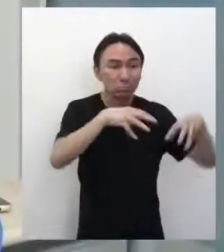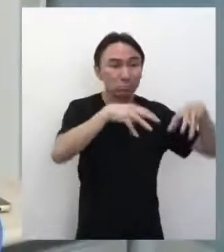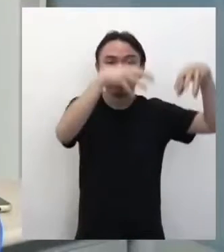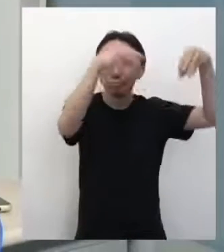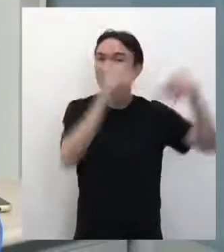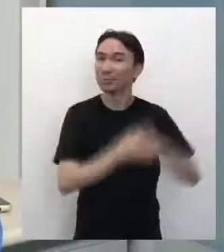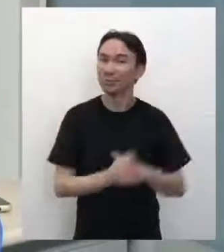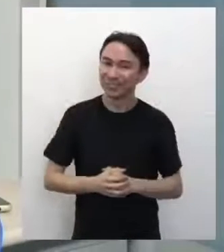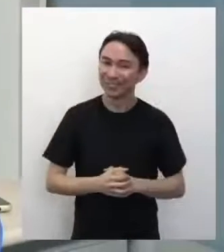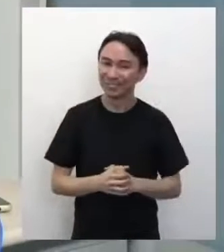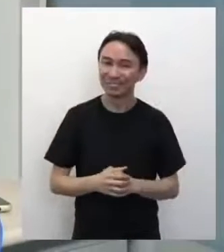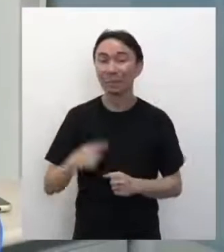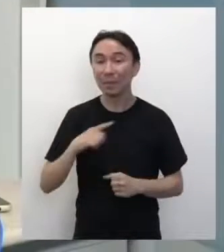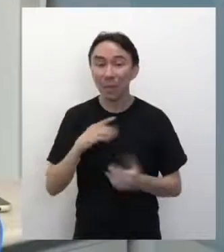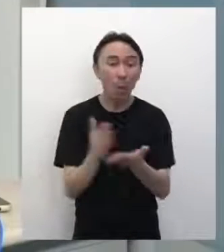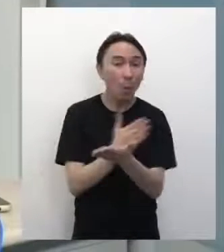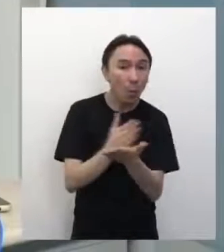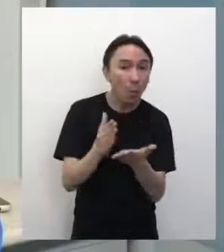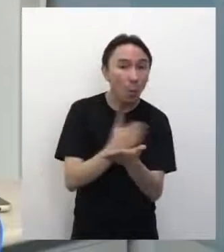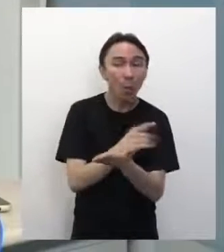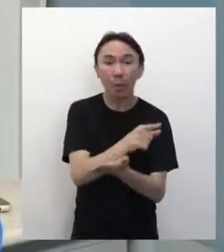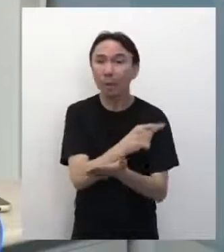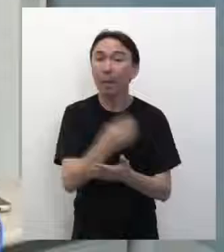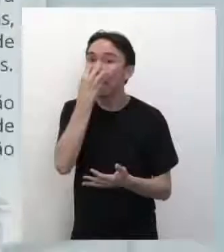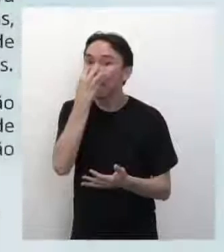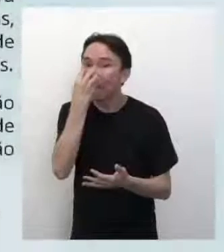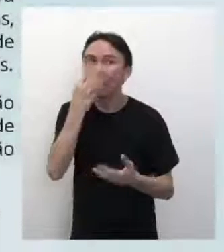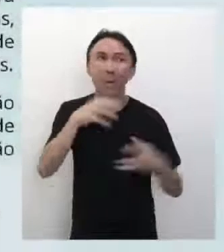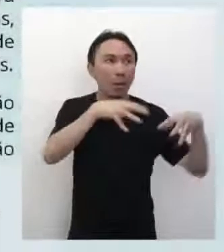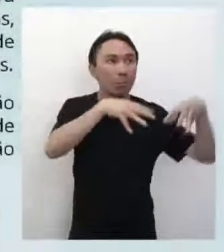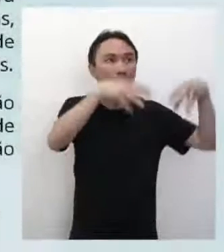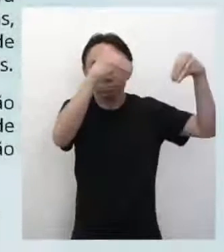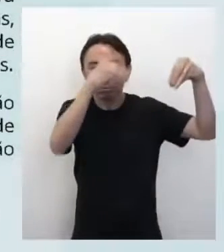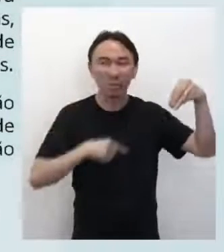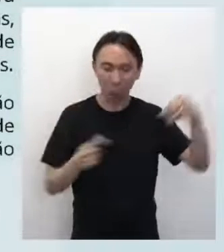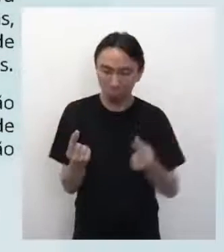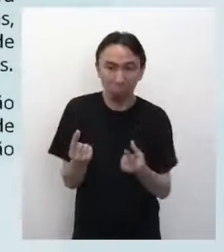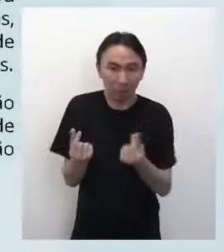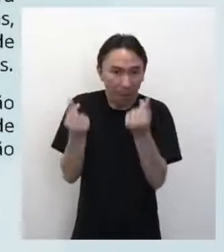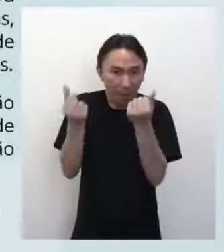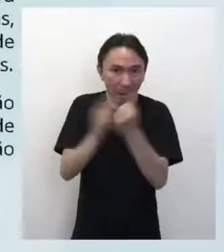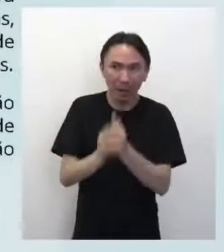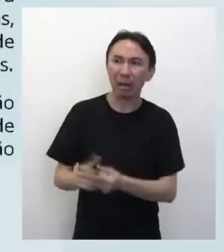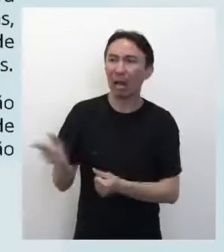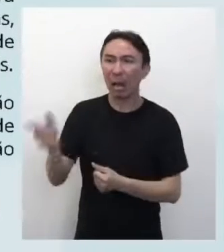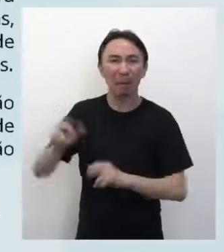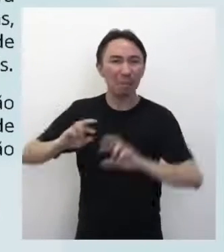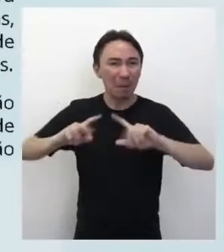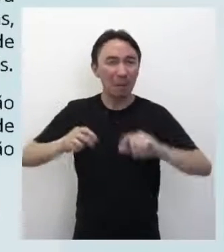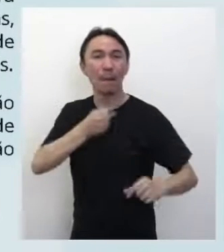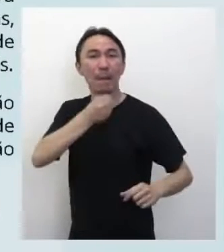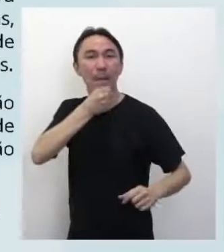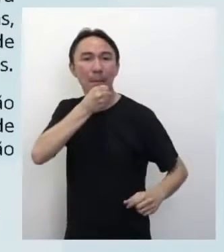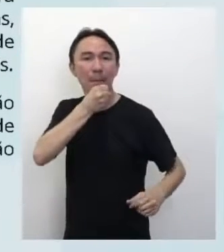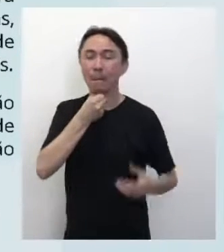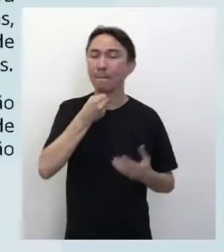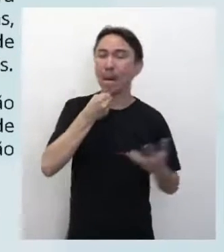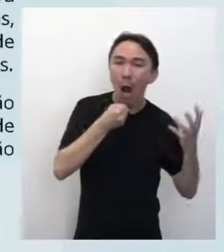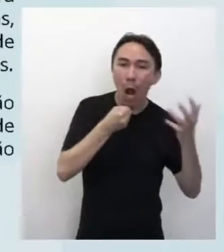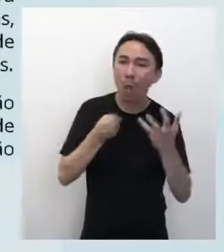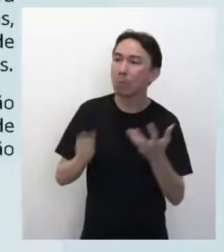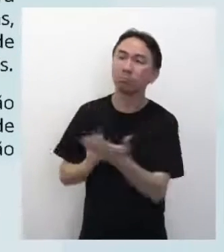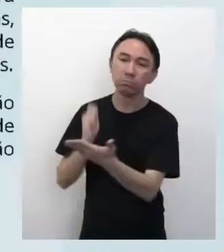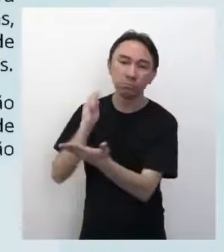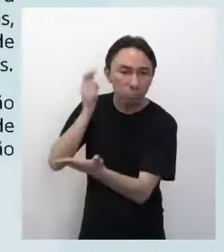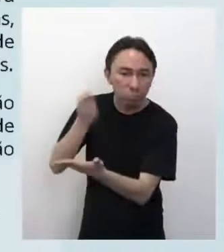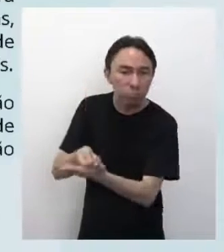Os circos que tinham maiores recursos contratavam cantores populares para realizar números musicais, entre as atrações que incluíam números